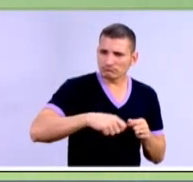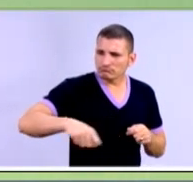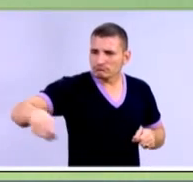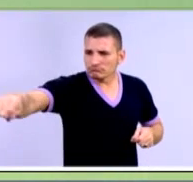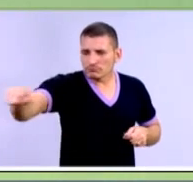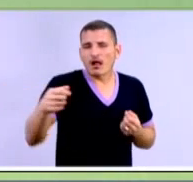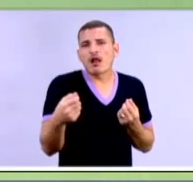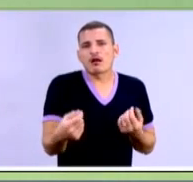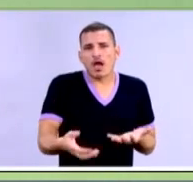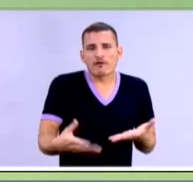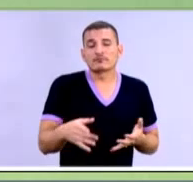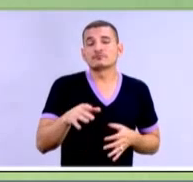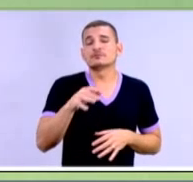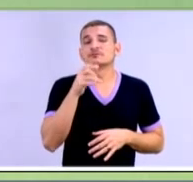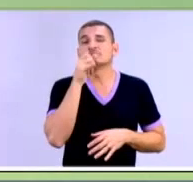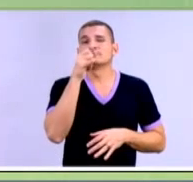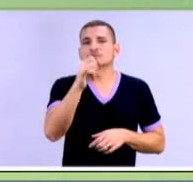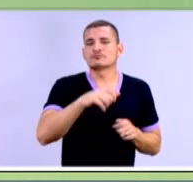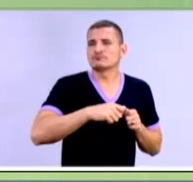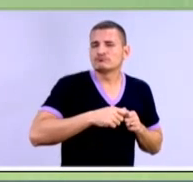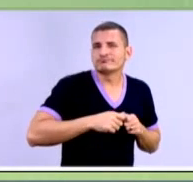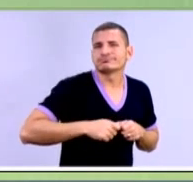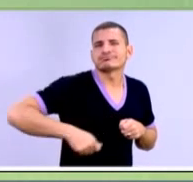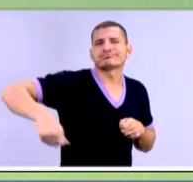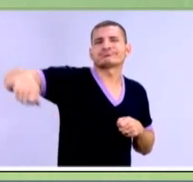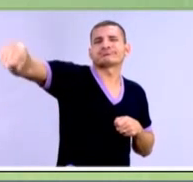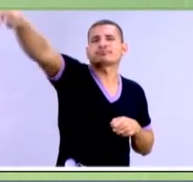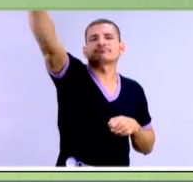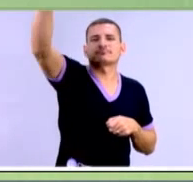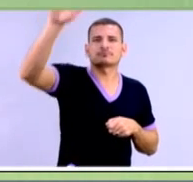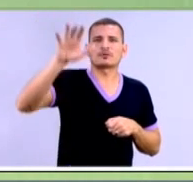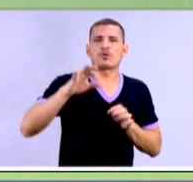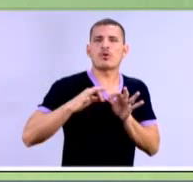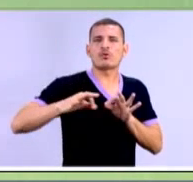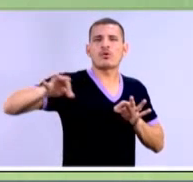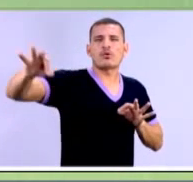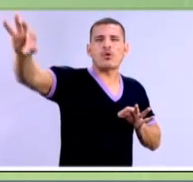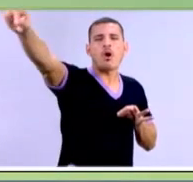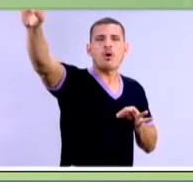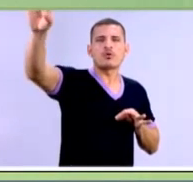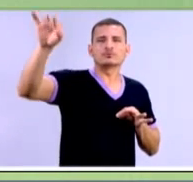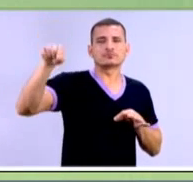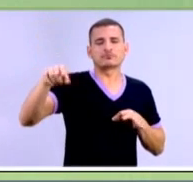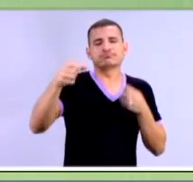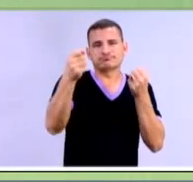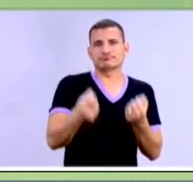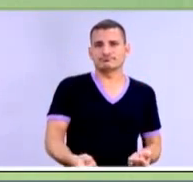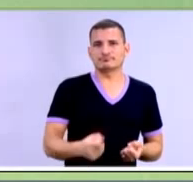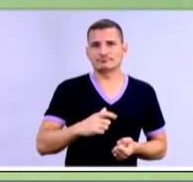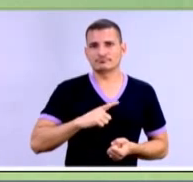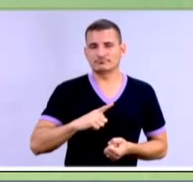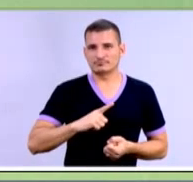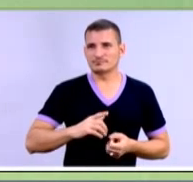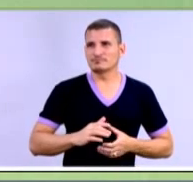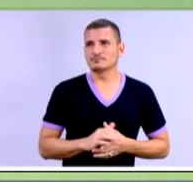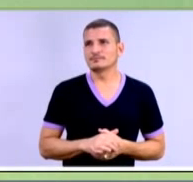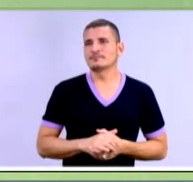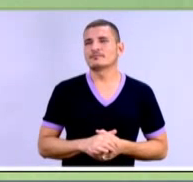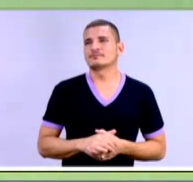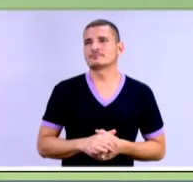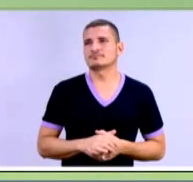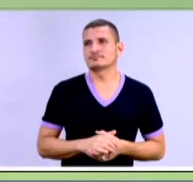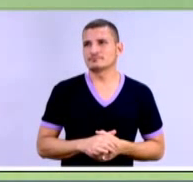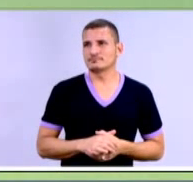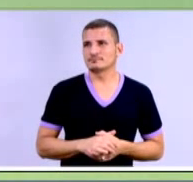que pensar, né, que esses cabos eles podem se estender por alguns metros e aí se torna pesado. As suas dimensões,